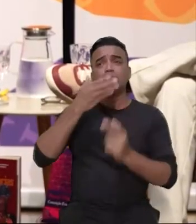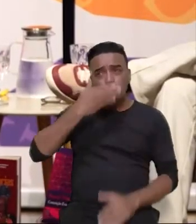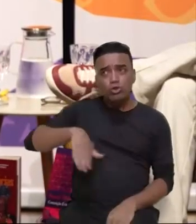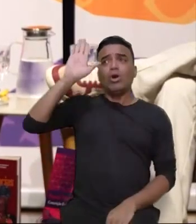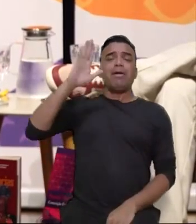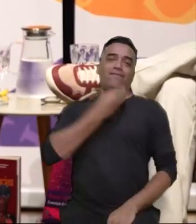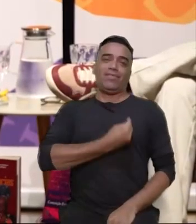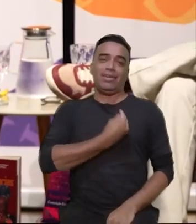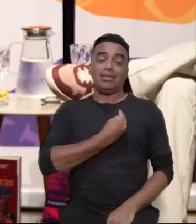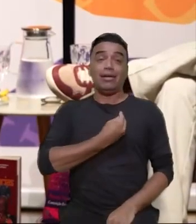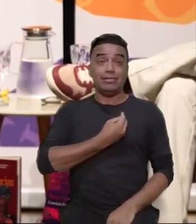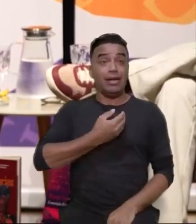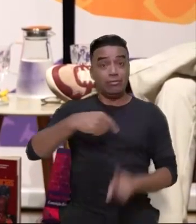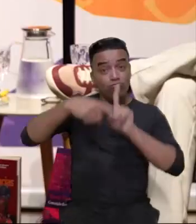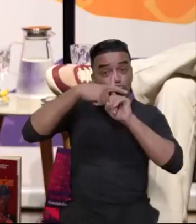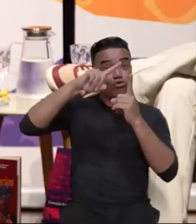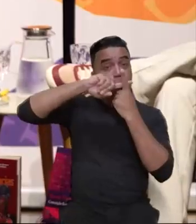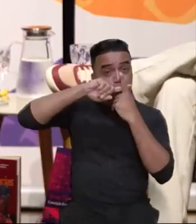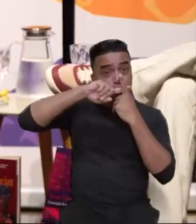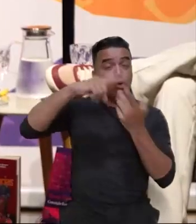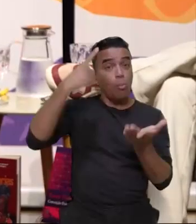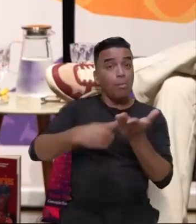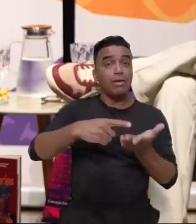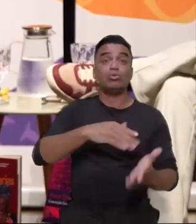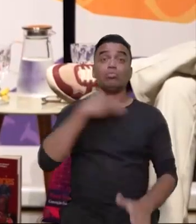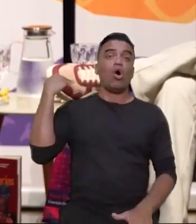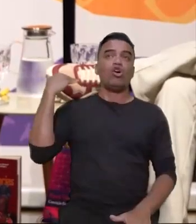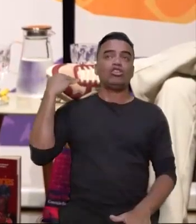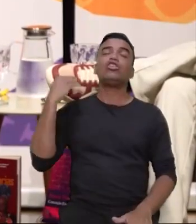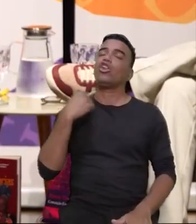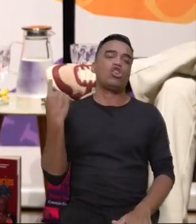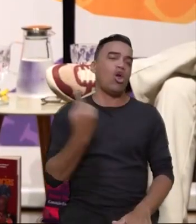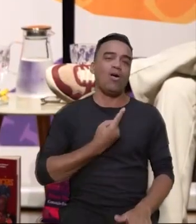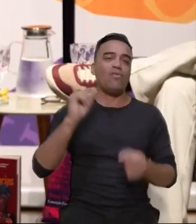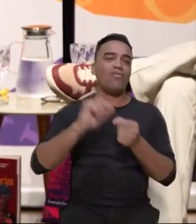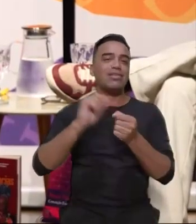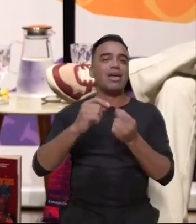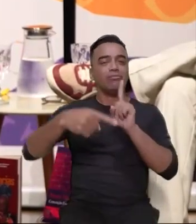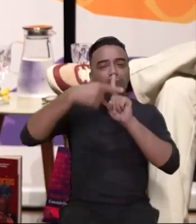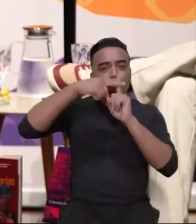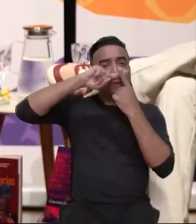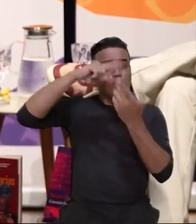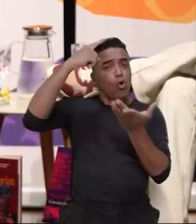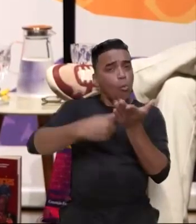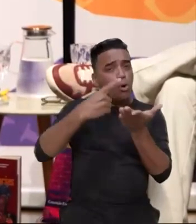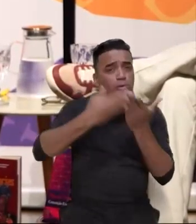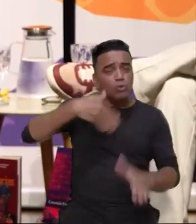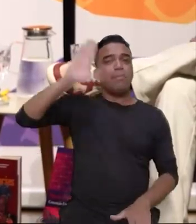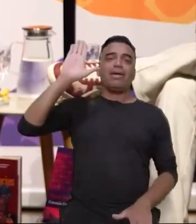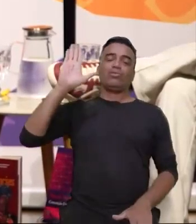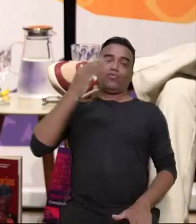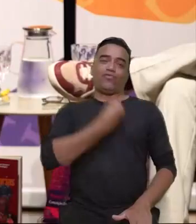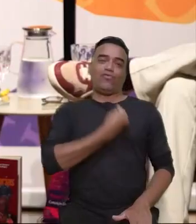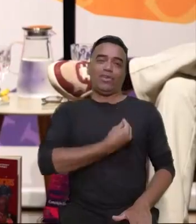de morte e que a gente não quer ouvir, então façamos o nosso juramento de vida. A gente combinamos de não